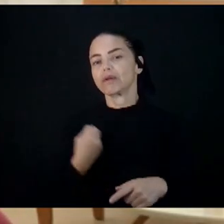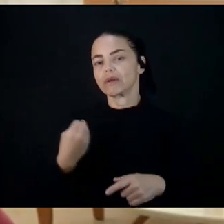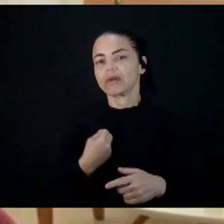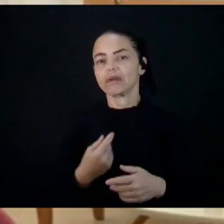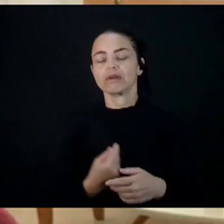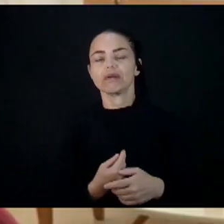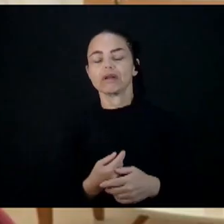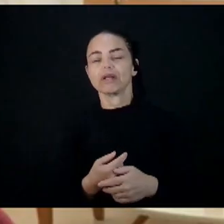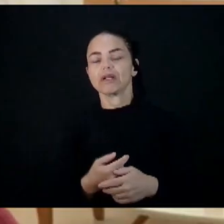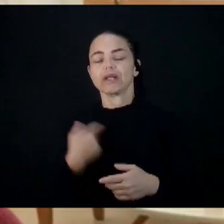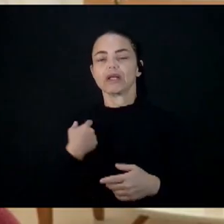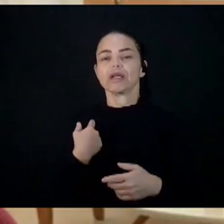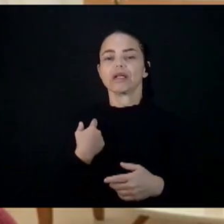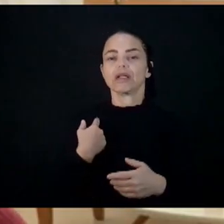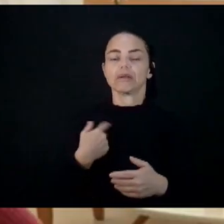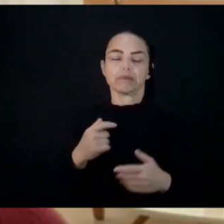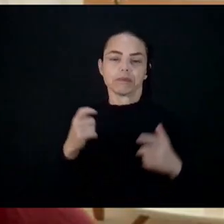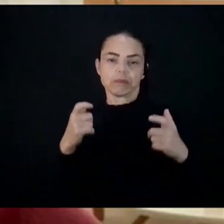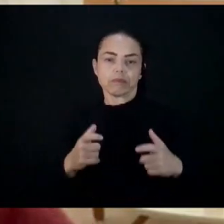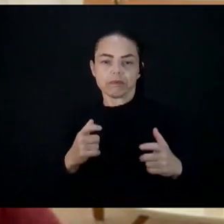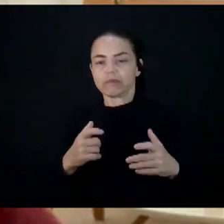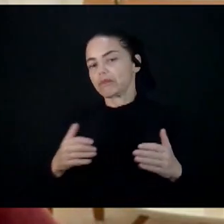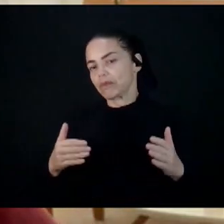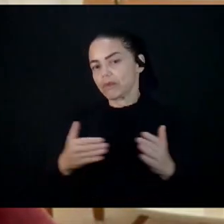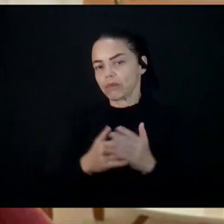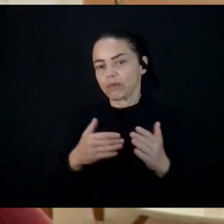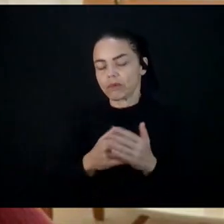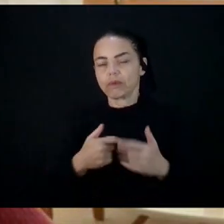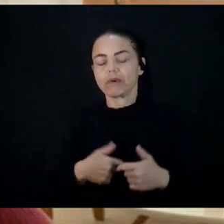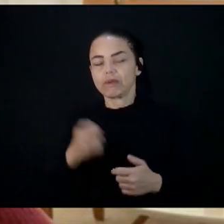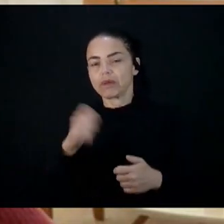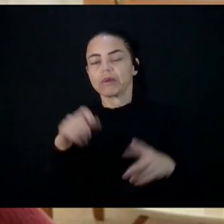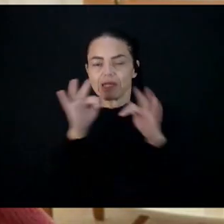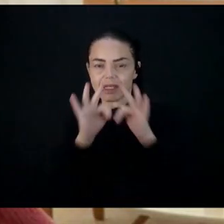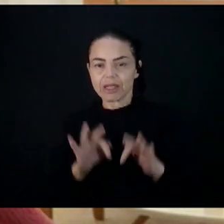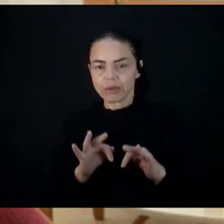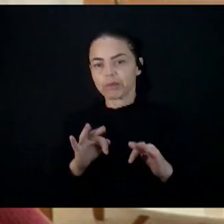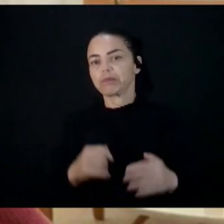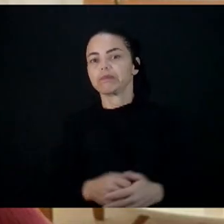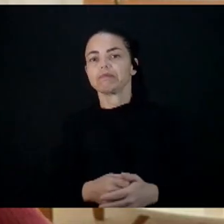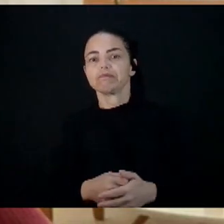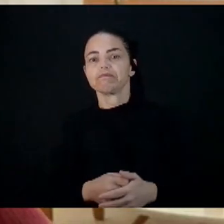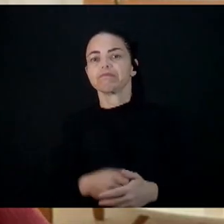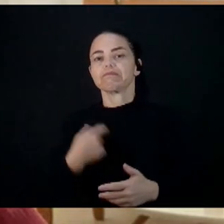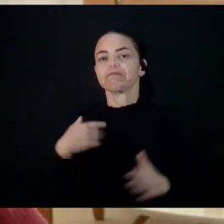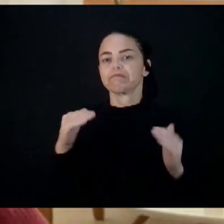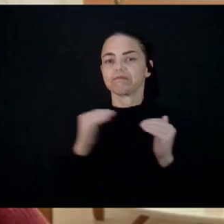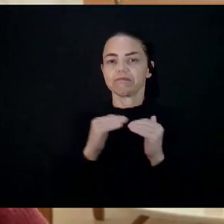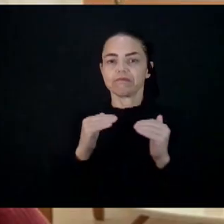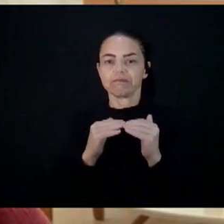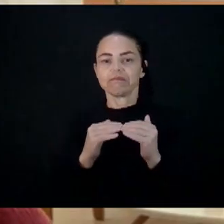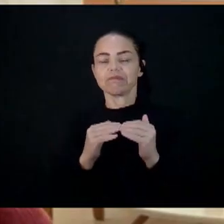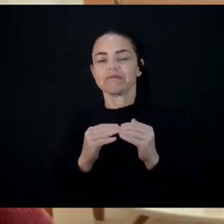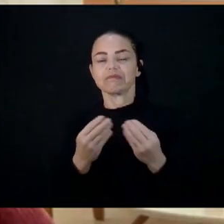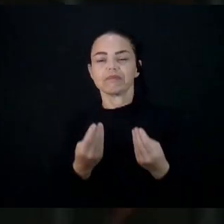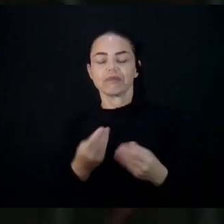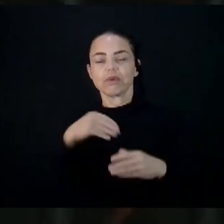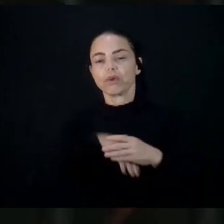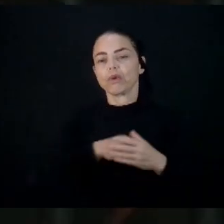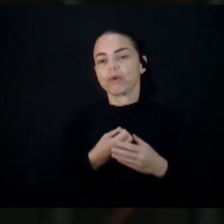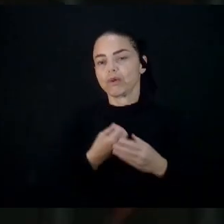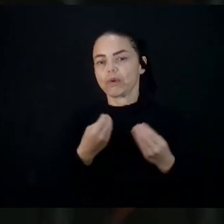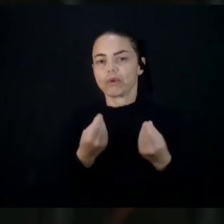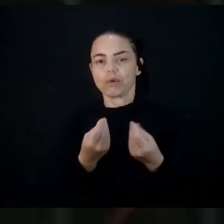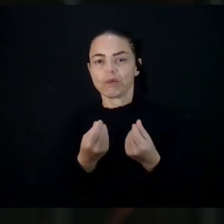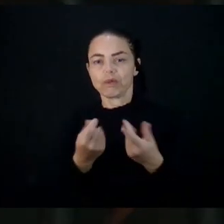ou não. E aí você pode ser feliz, de acordo com a sua essência.